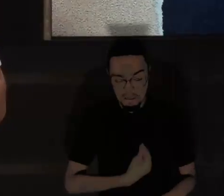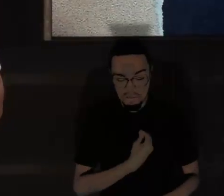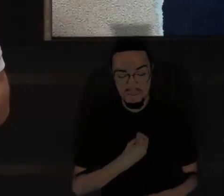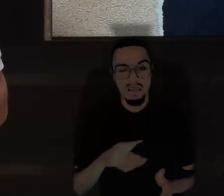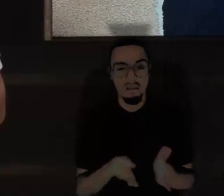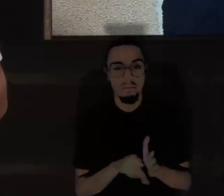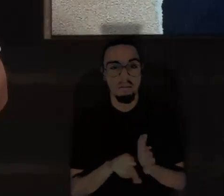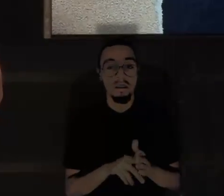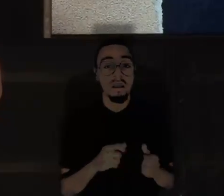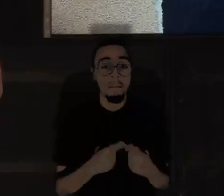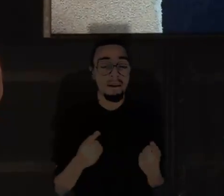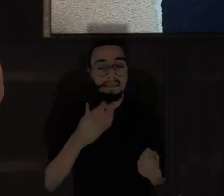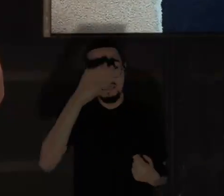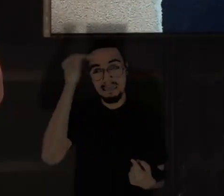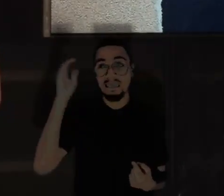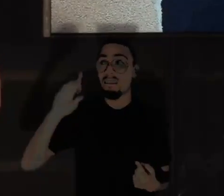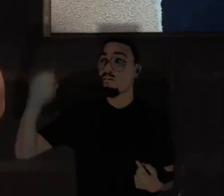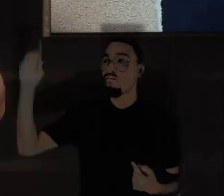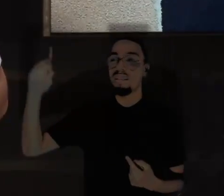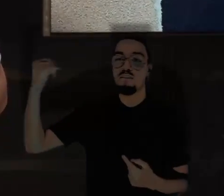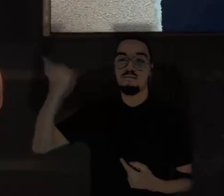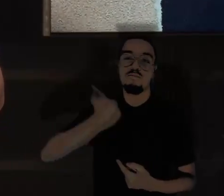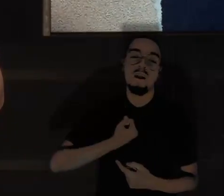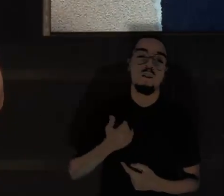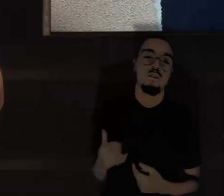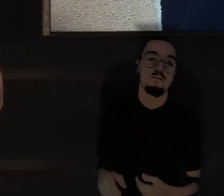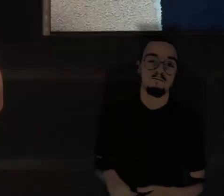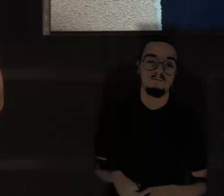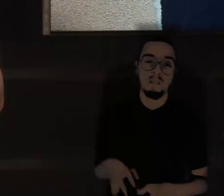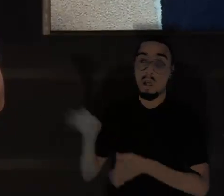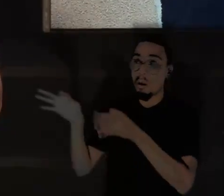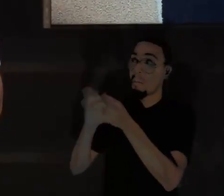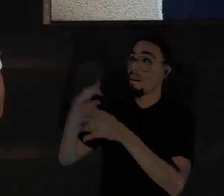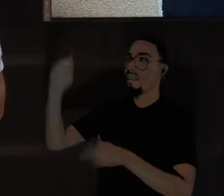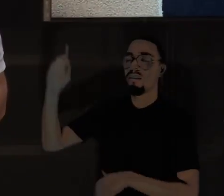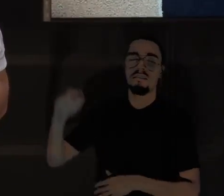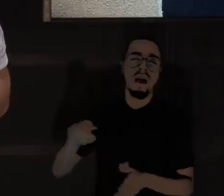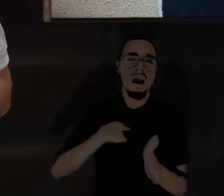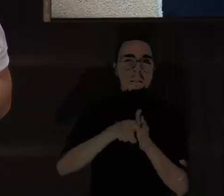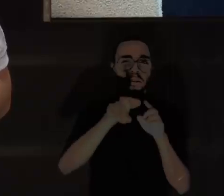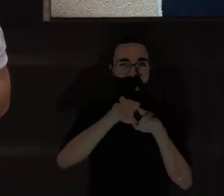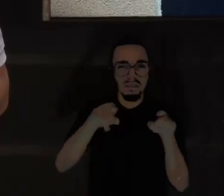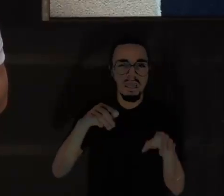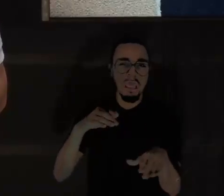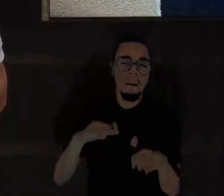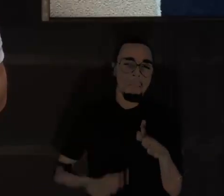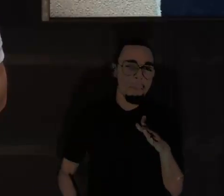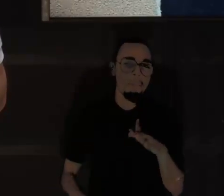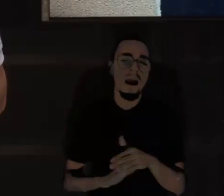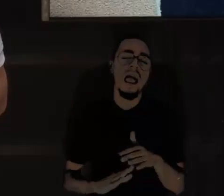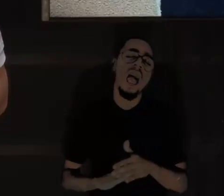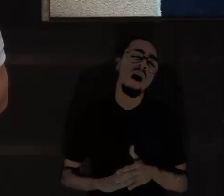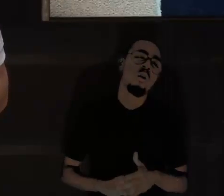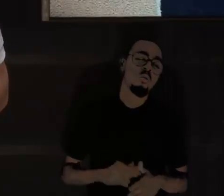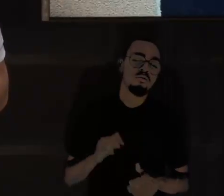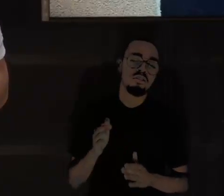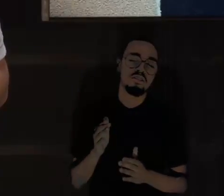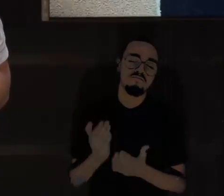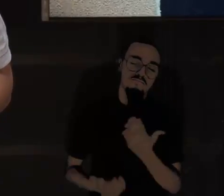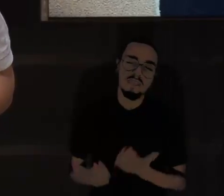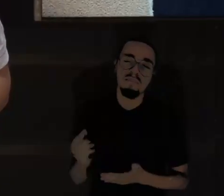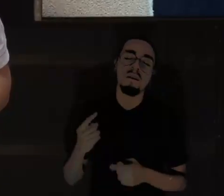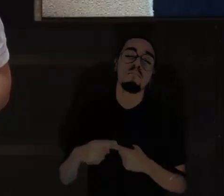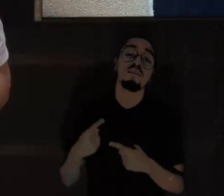E cadê o seu chamado? Por que você parou de servir? Por que você parou de adorar? Cadê seu chamado? Cadê